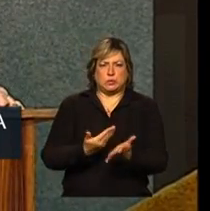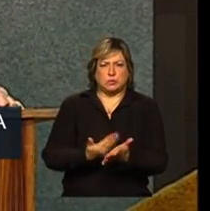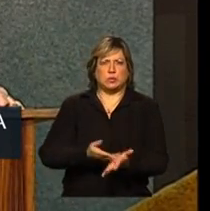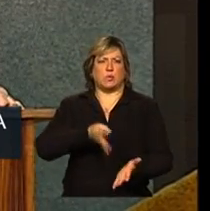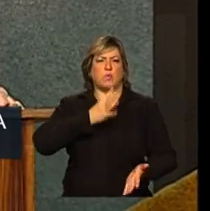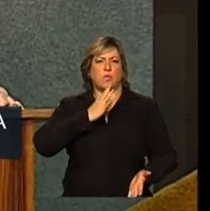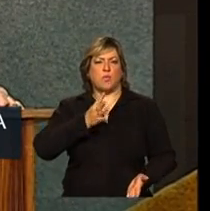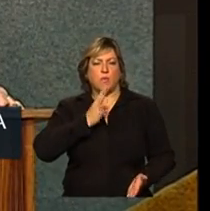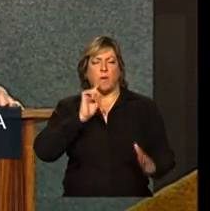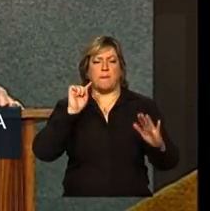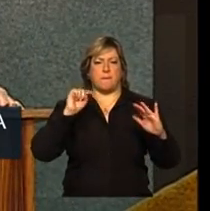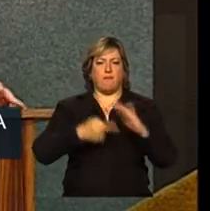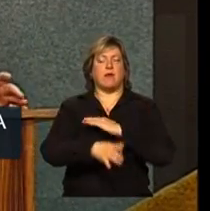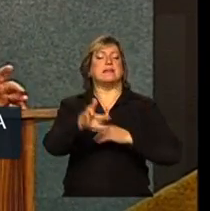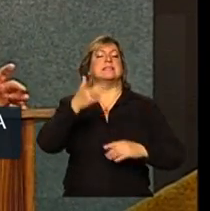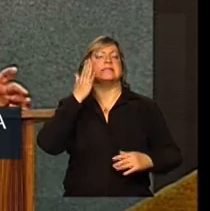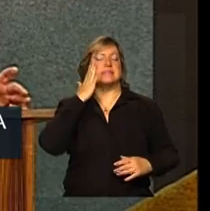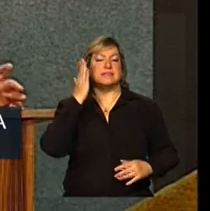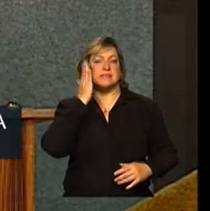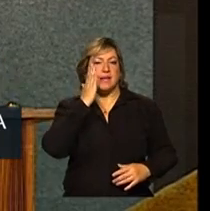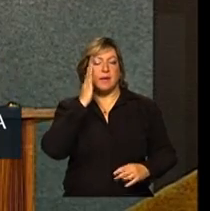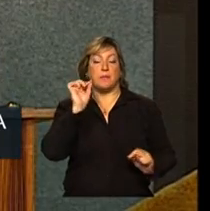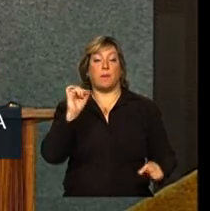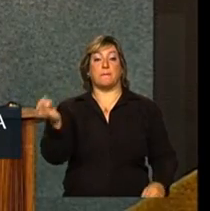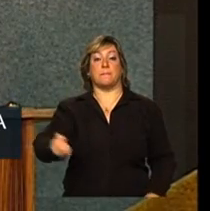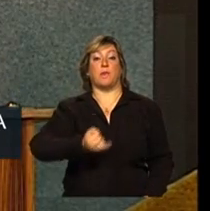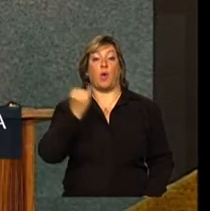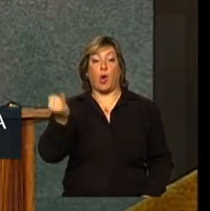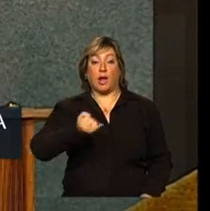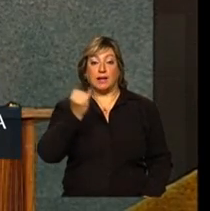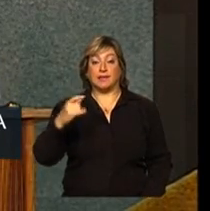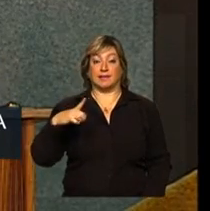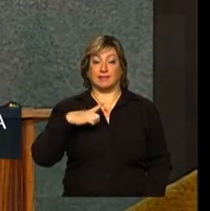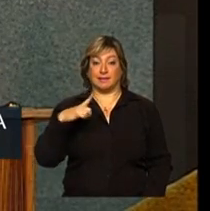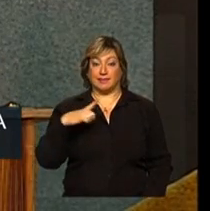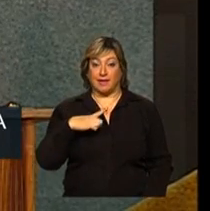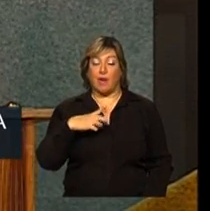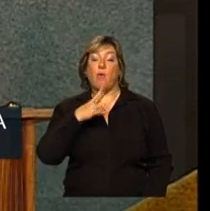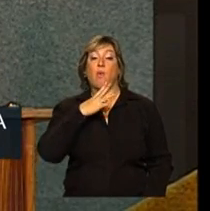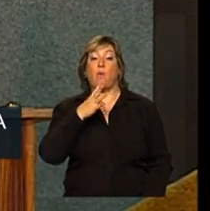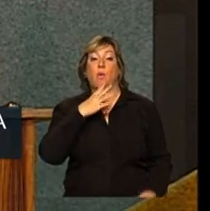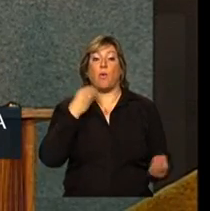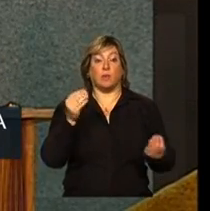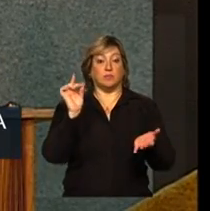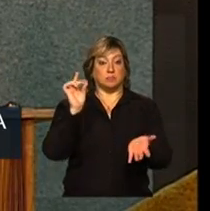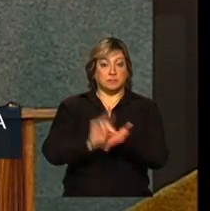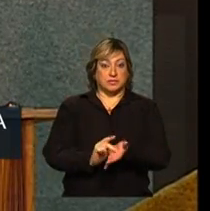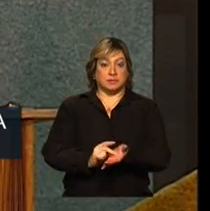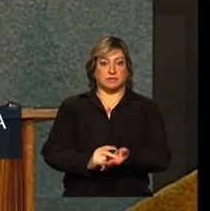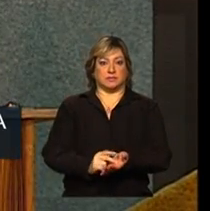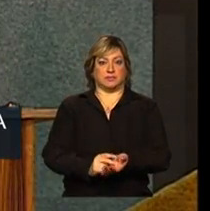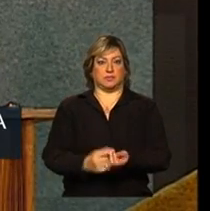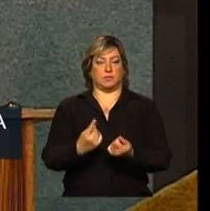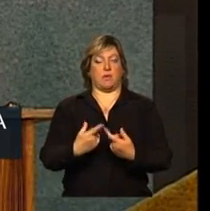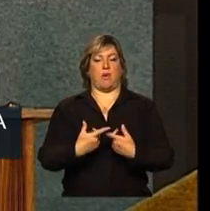conhecer, sabe o que é da importância que tem você conhecer efetivamente um fato